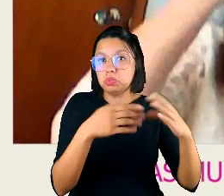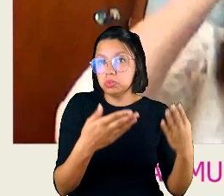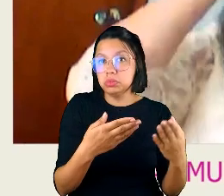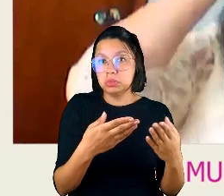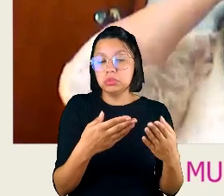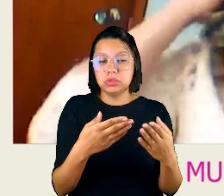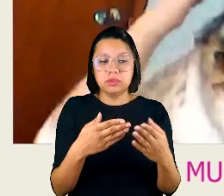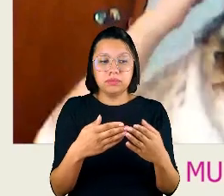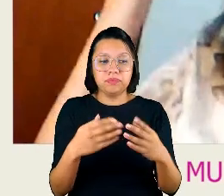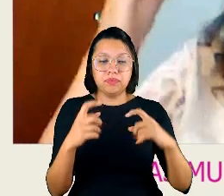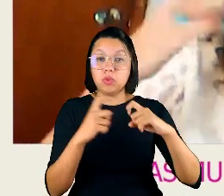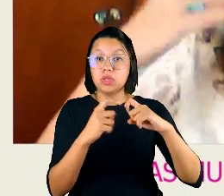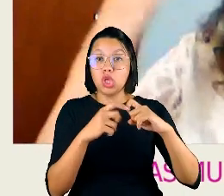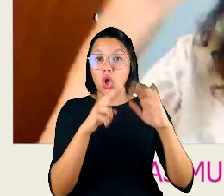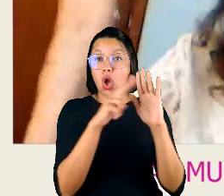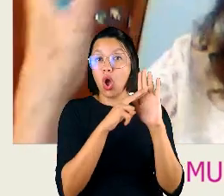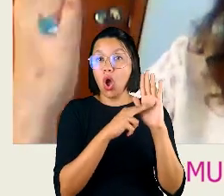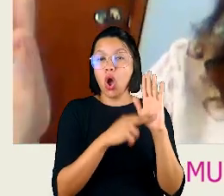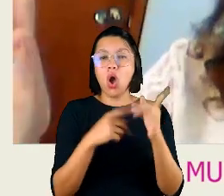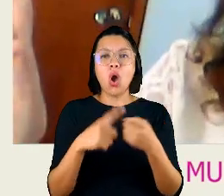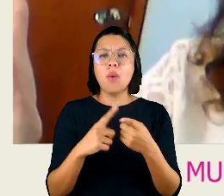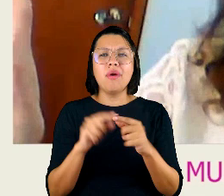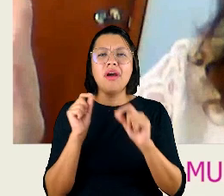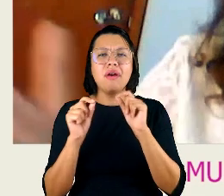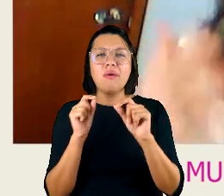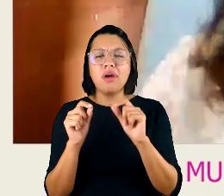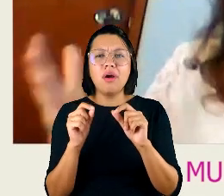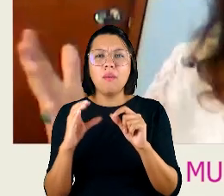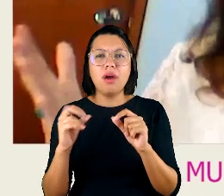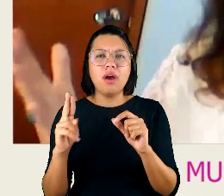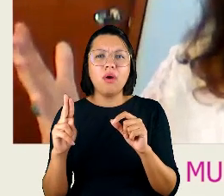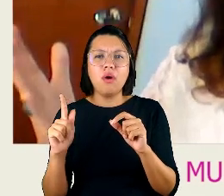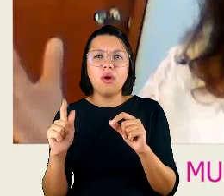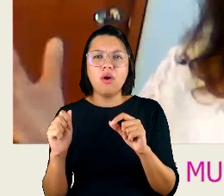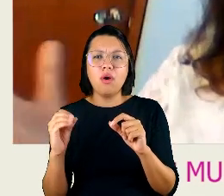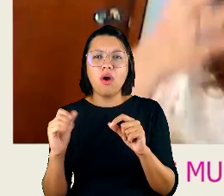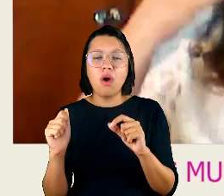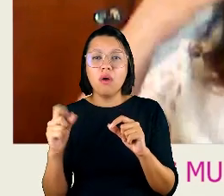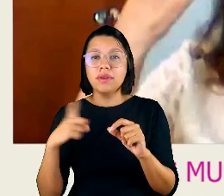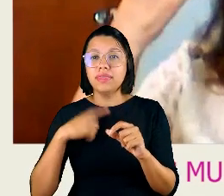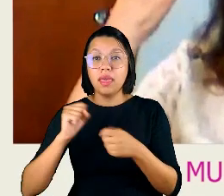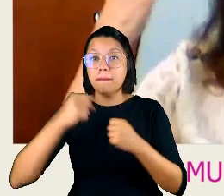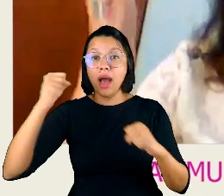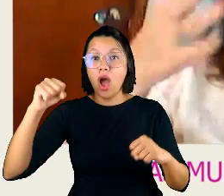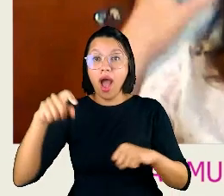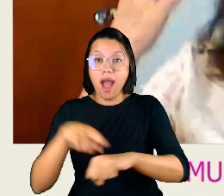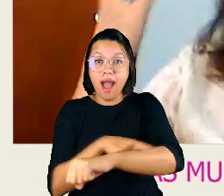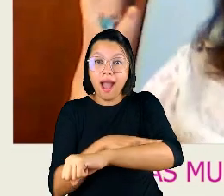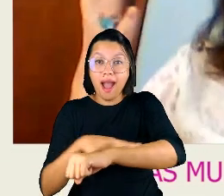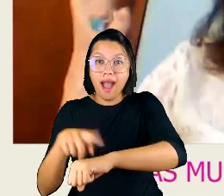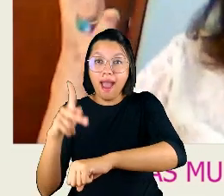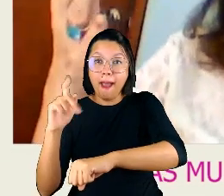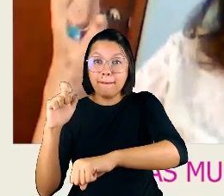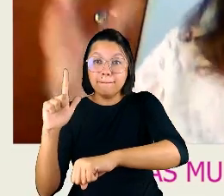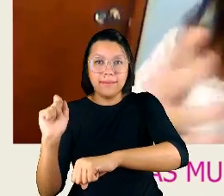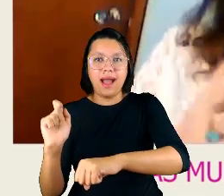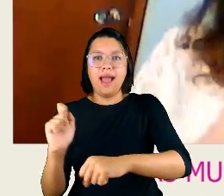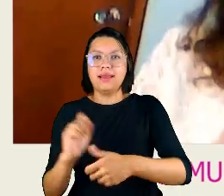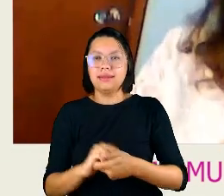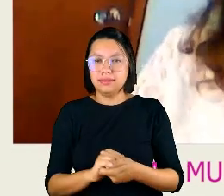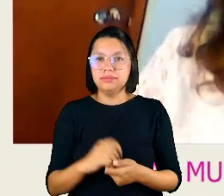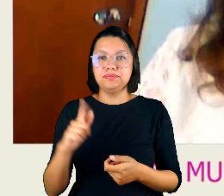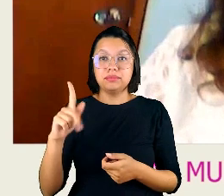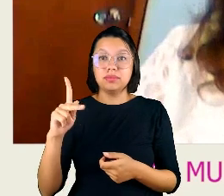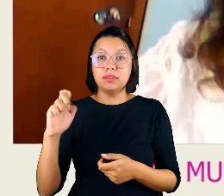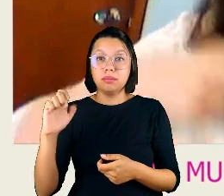normativo, porque qual é o órgão que a gente tem maior no nosso corpo? É a pele. A pele é o sexo maior.